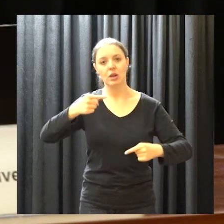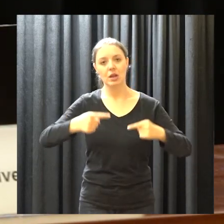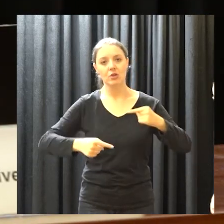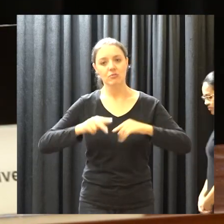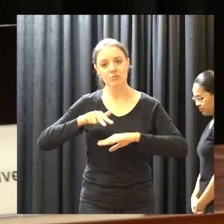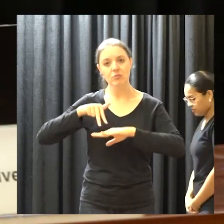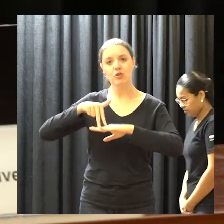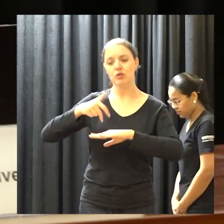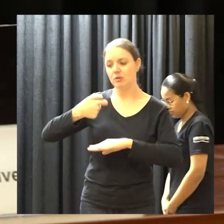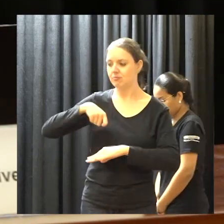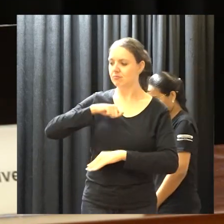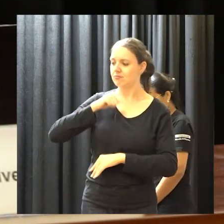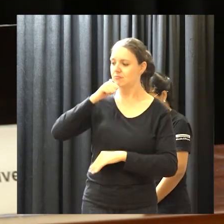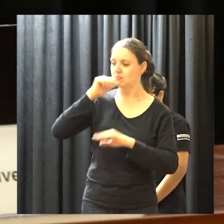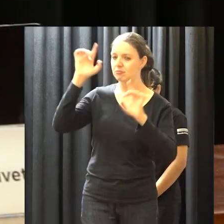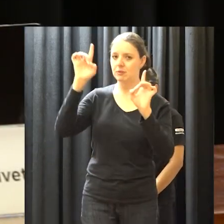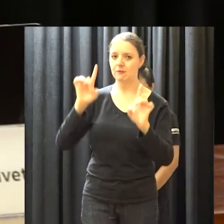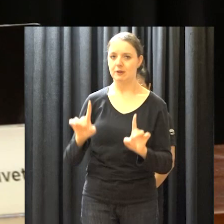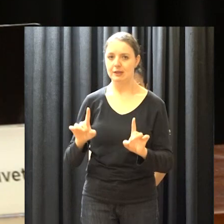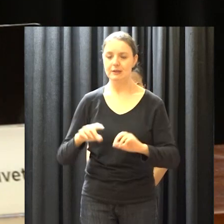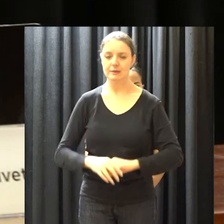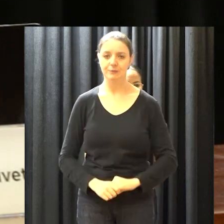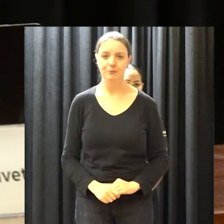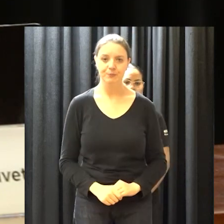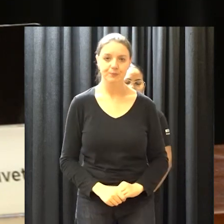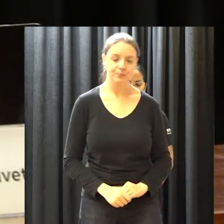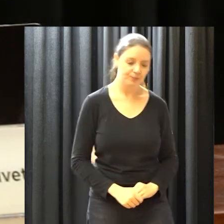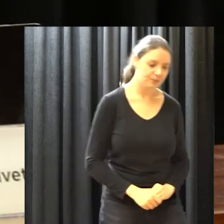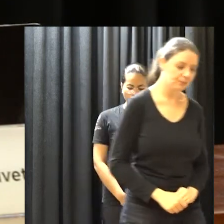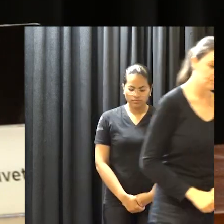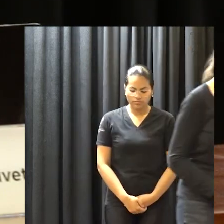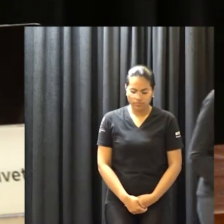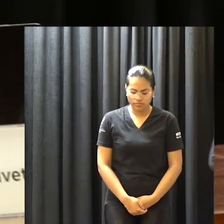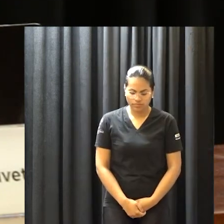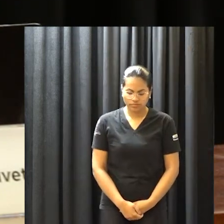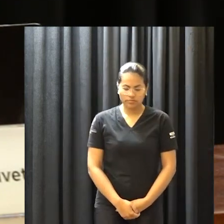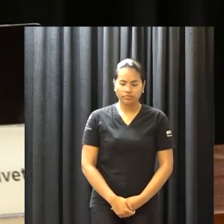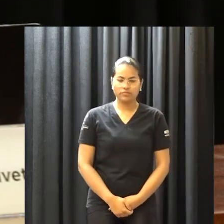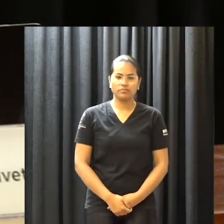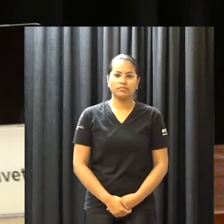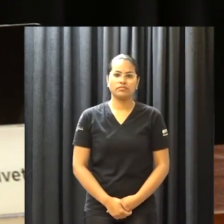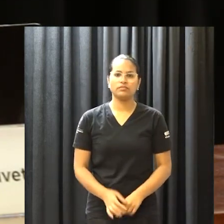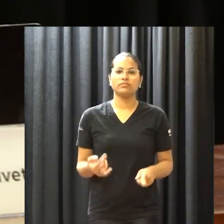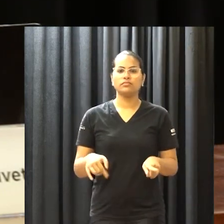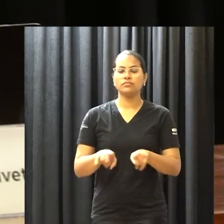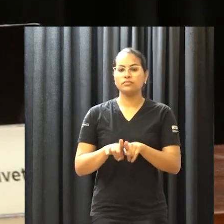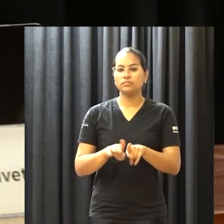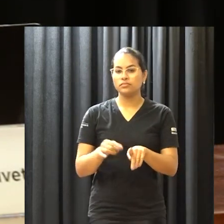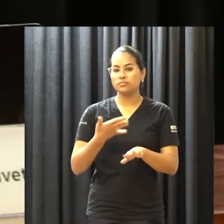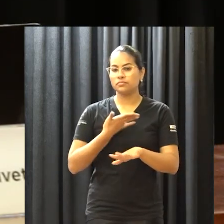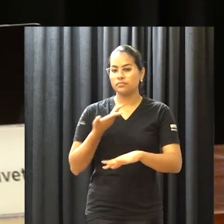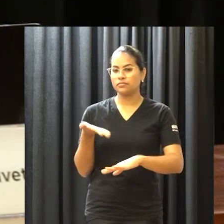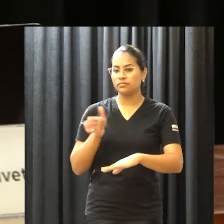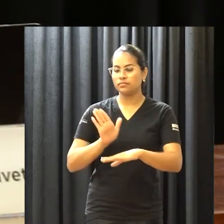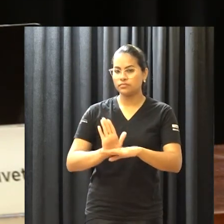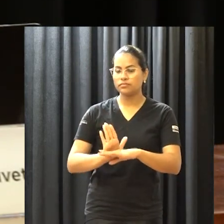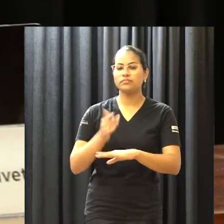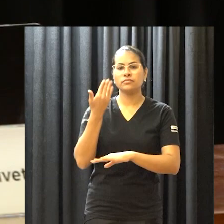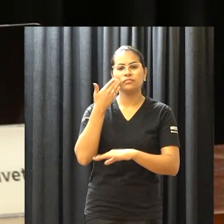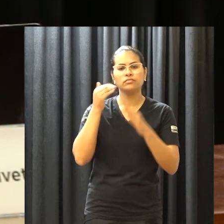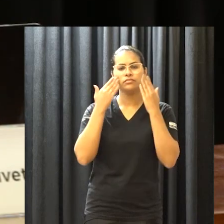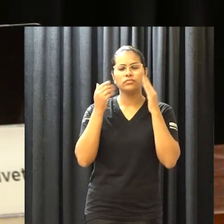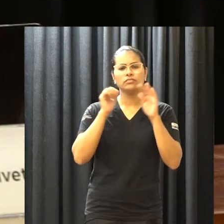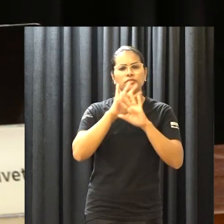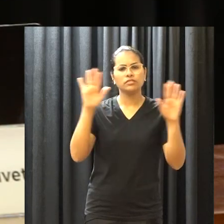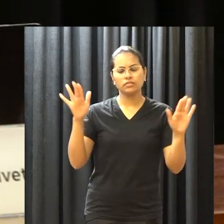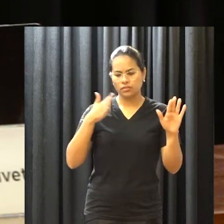uma mulher com deficiência. Também me ajudaram a entender que a força do meu trabalho está ligada à